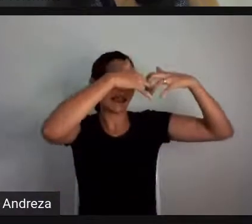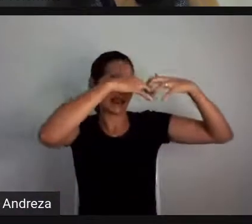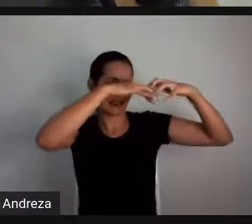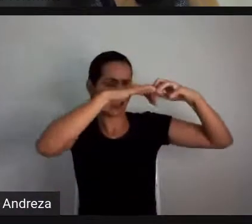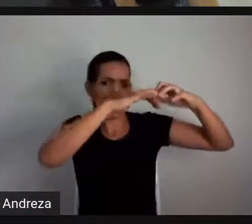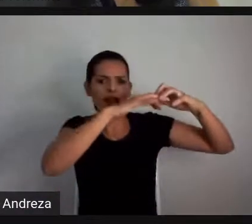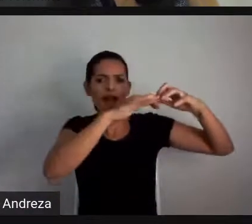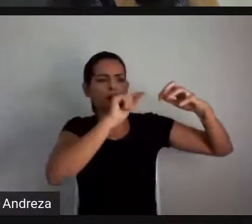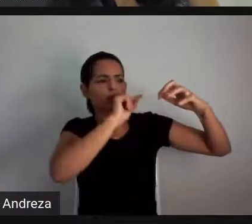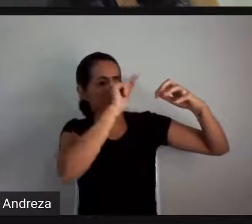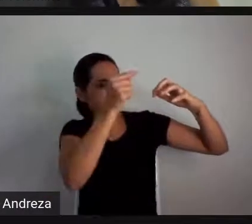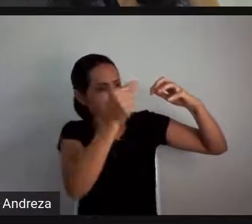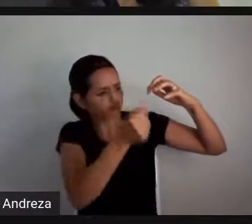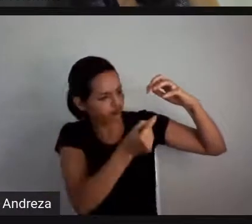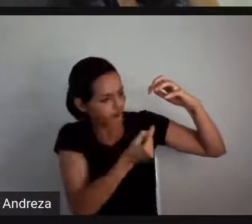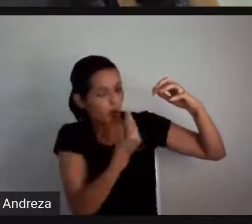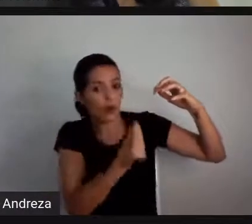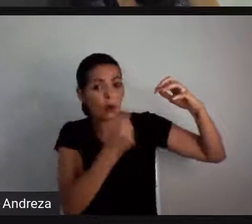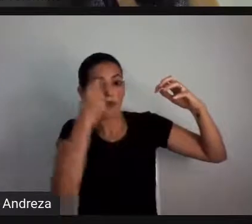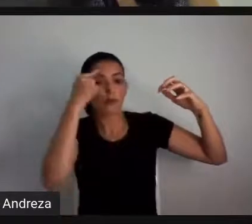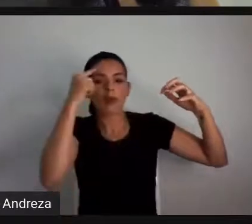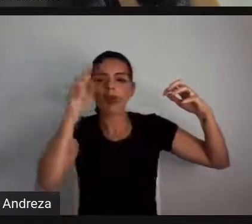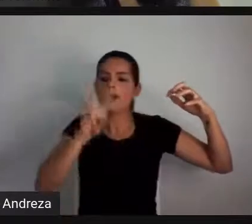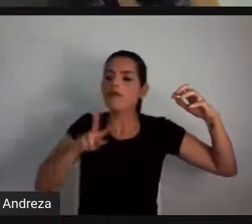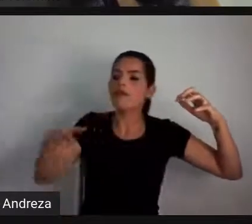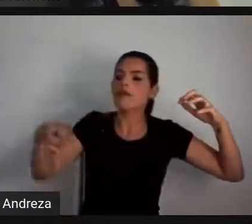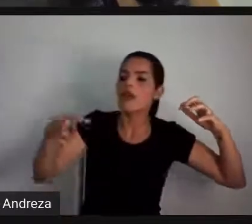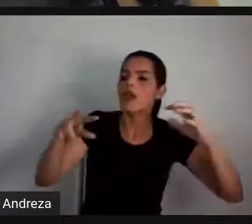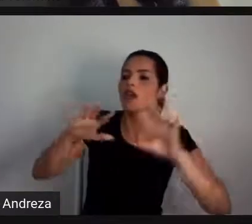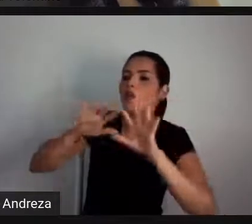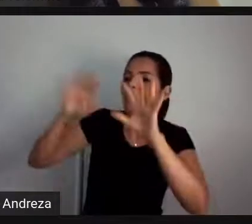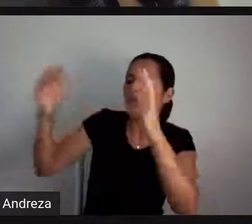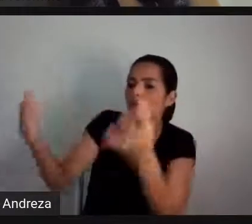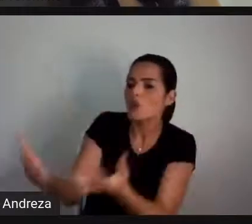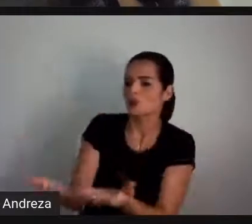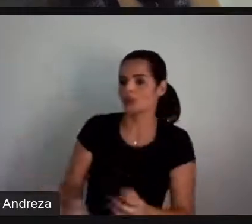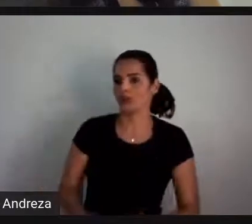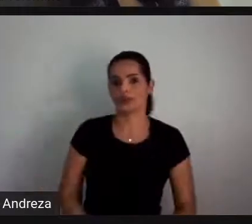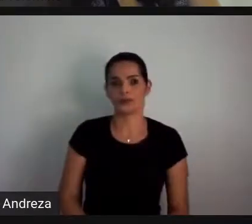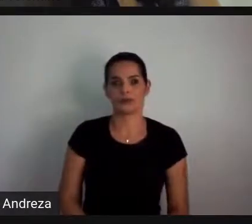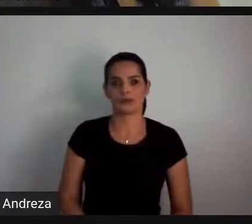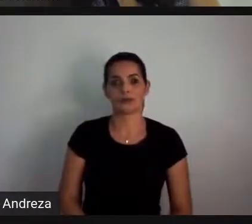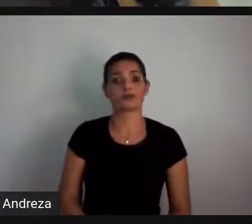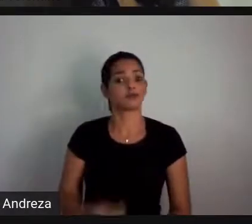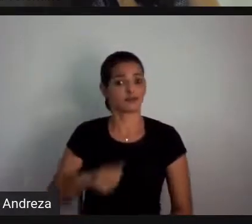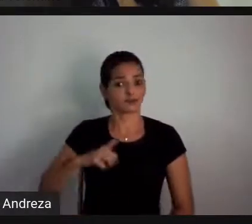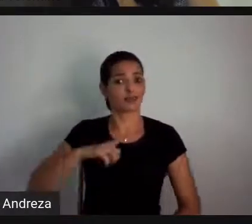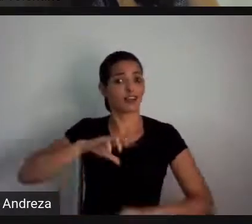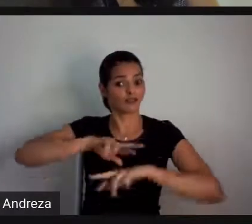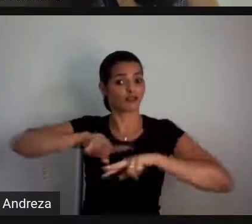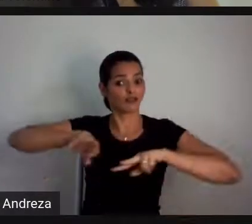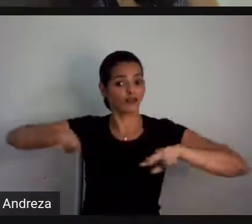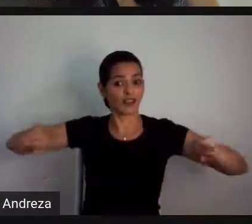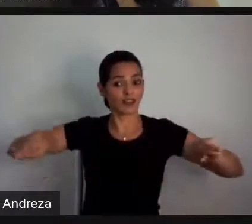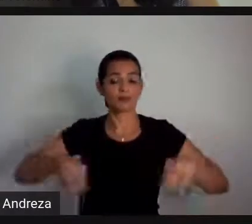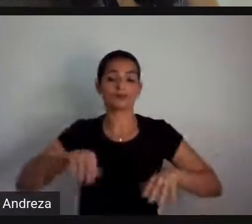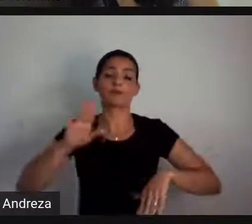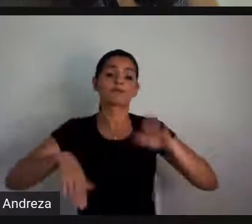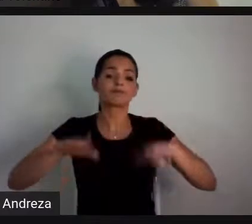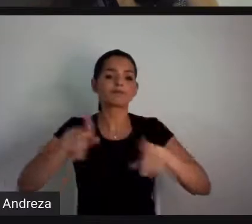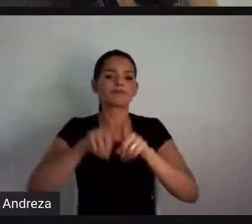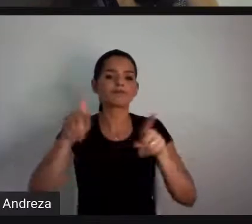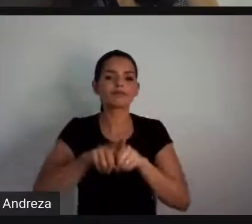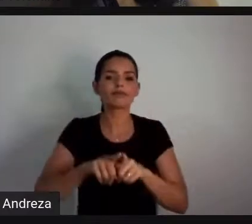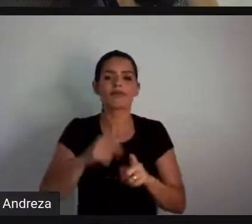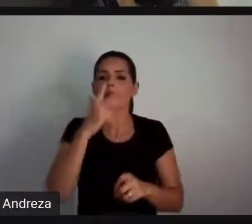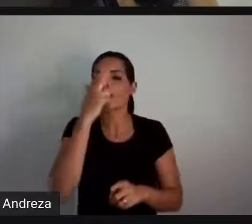à nossa forma de pensar o mundo, né? Um outro aspecto que eu vejo muito, a gente tem automatizado muito a